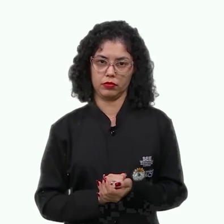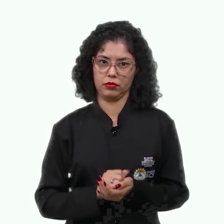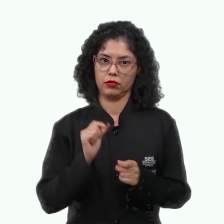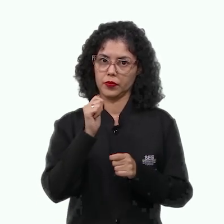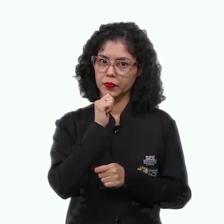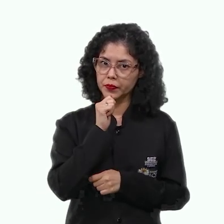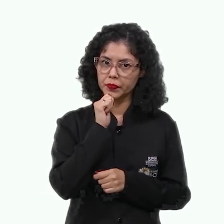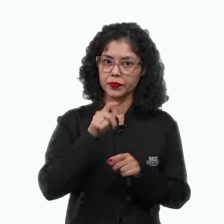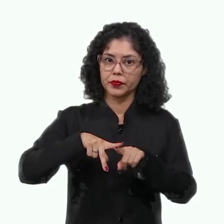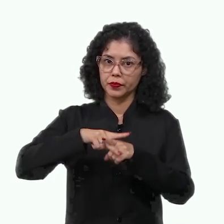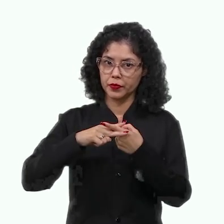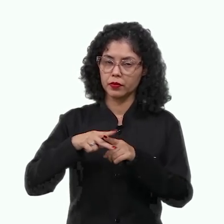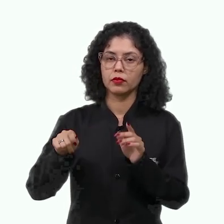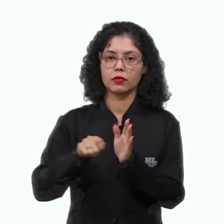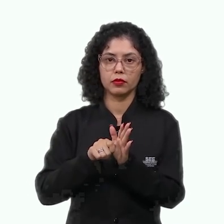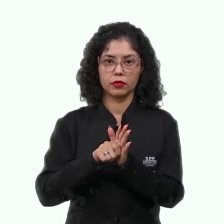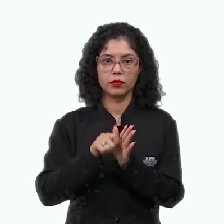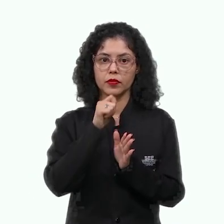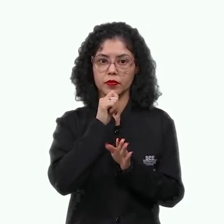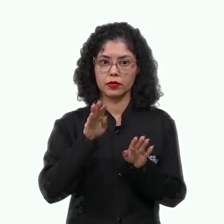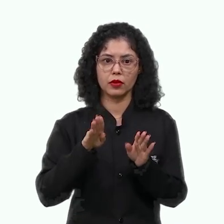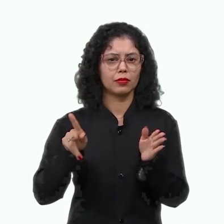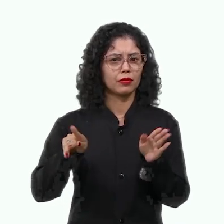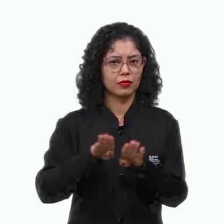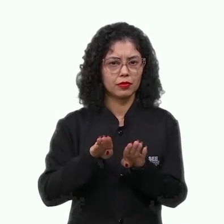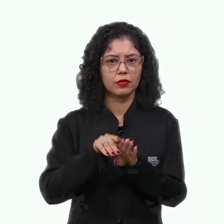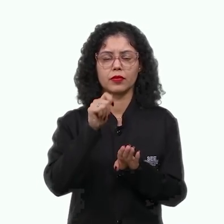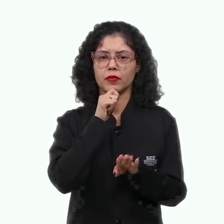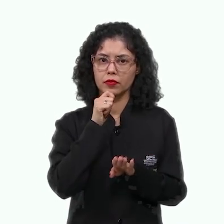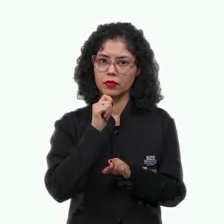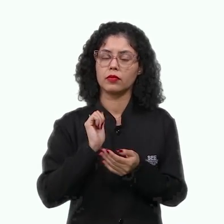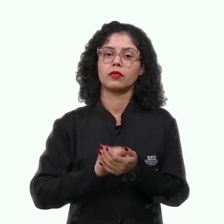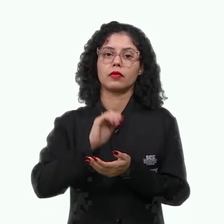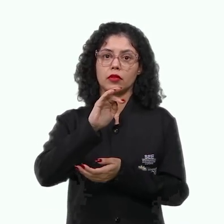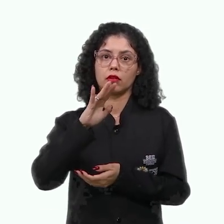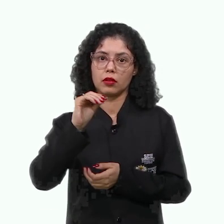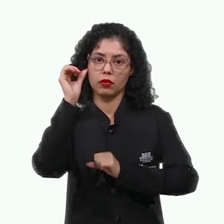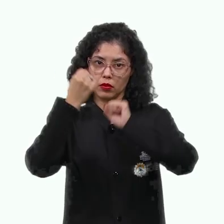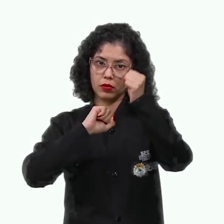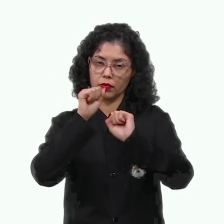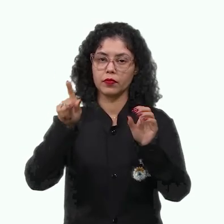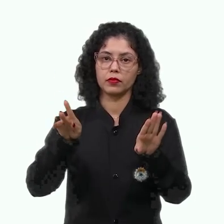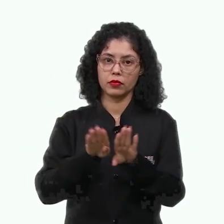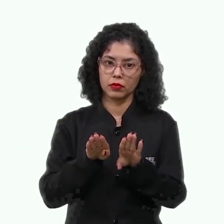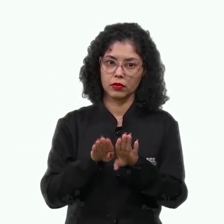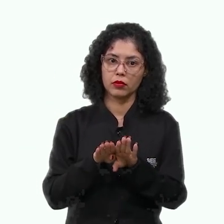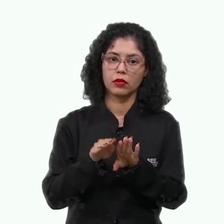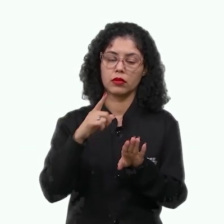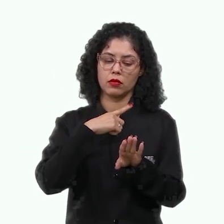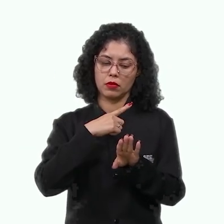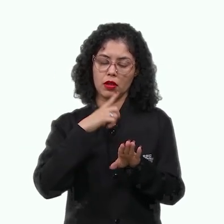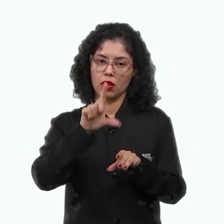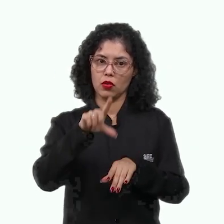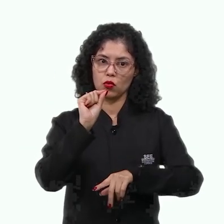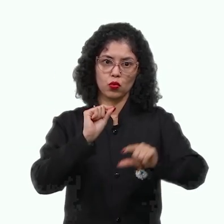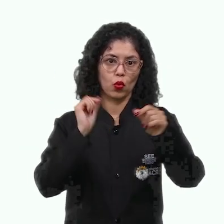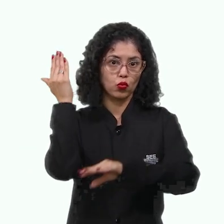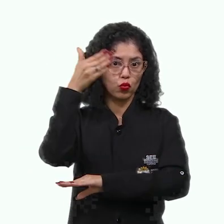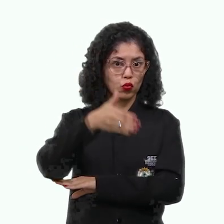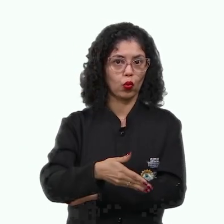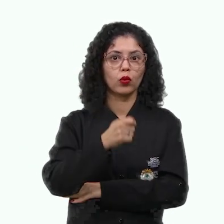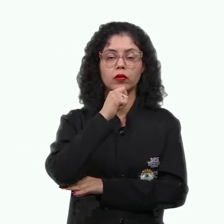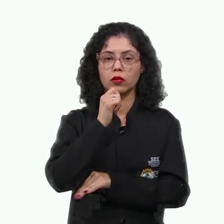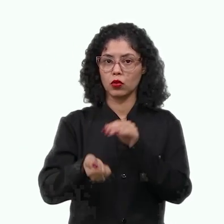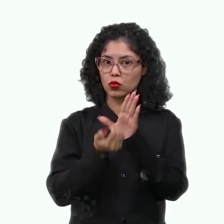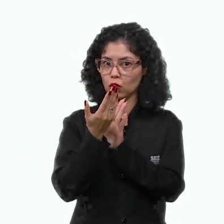benfeitoria instalada nessa fazenda constitui um exemplo de biofábrica. Assinale a alternativa que contém benefícios diretos